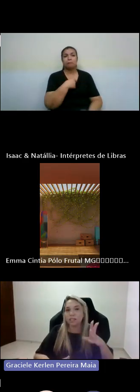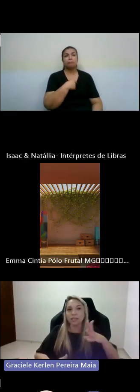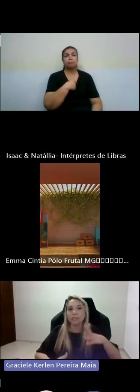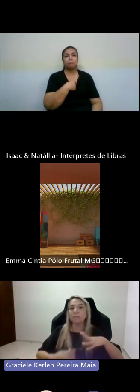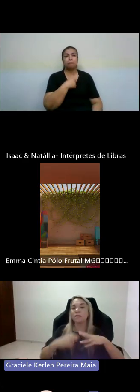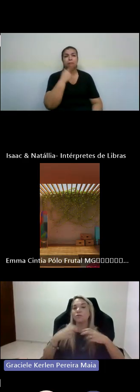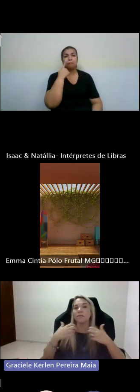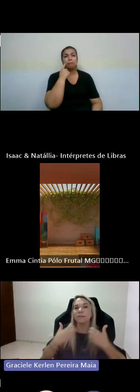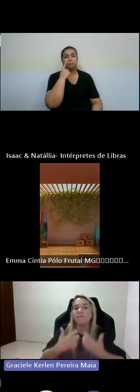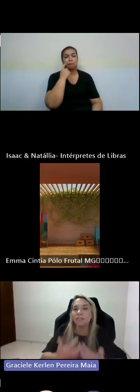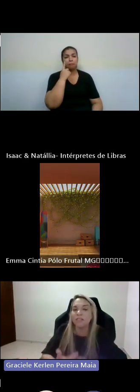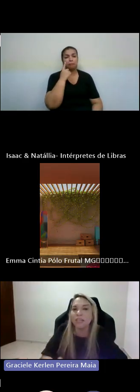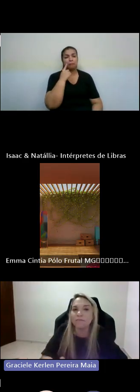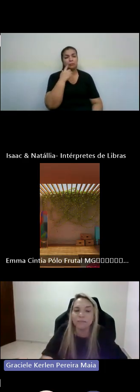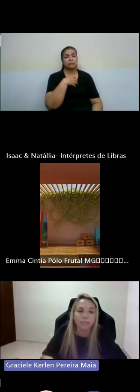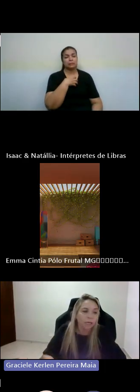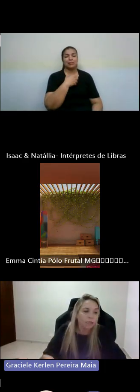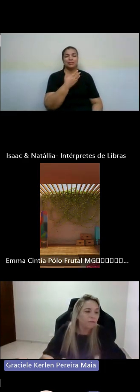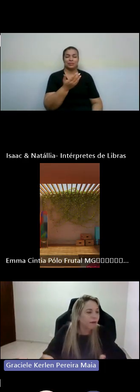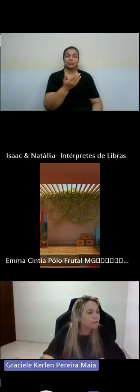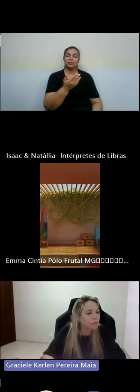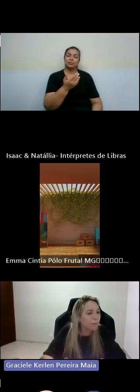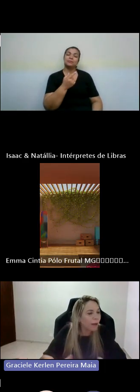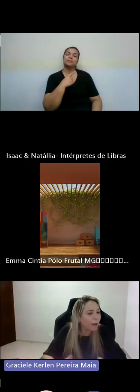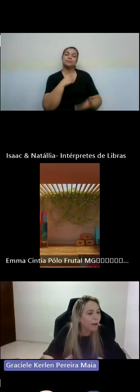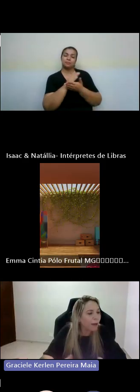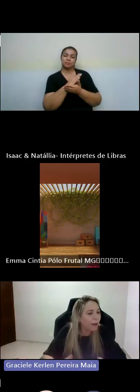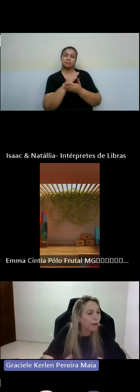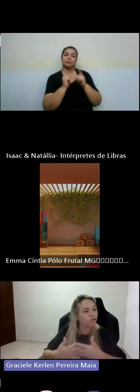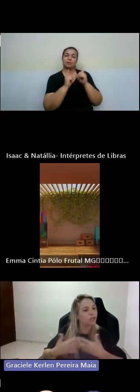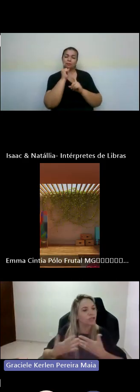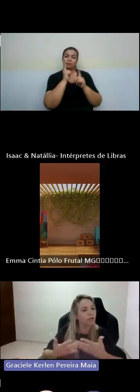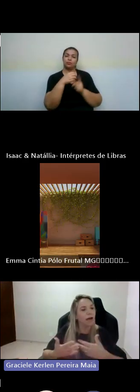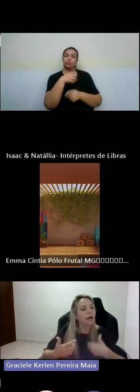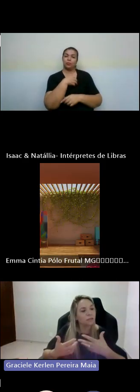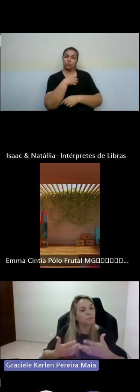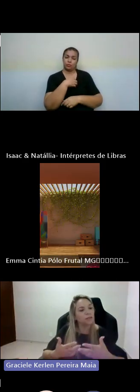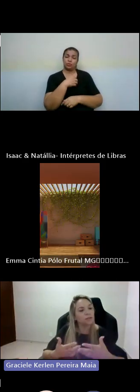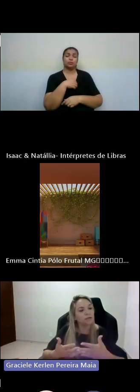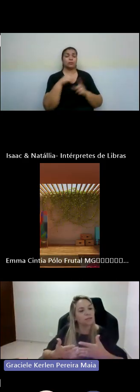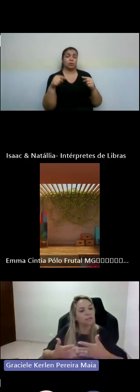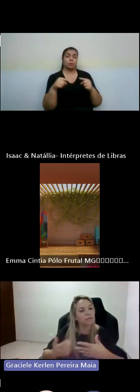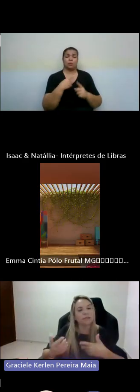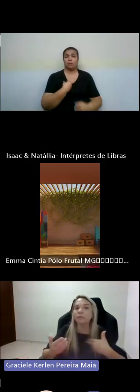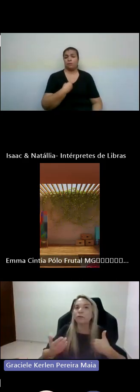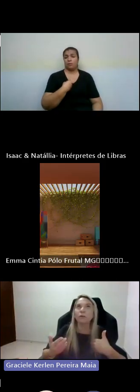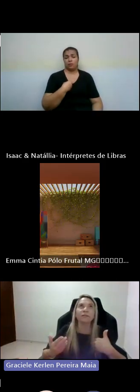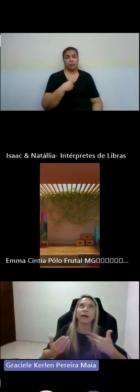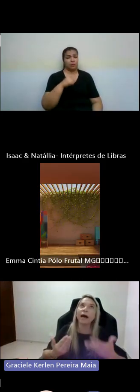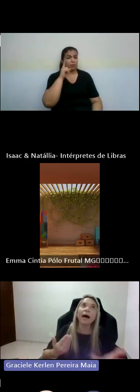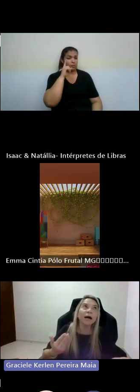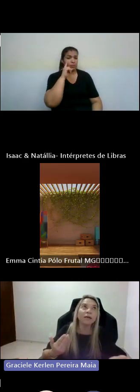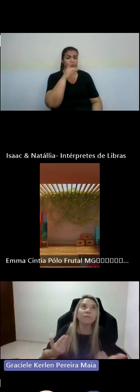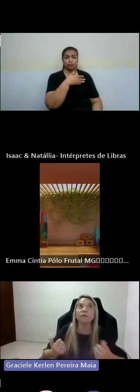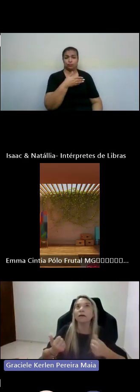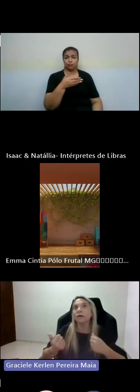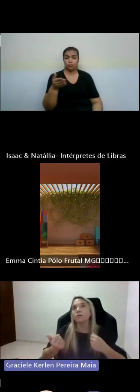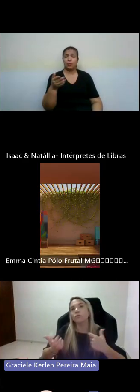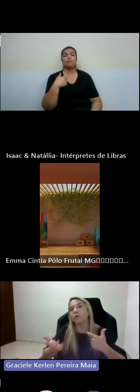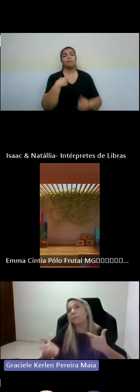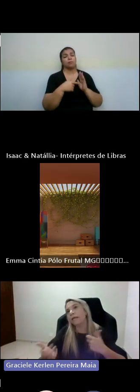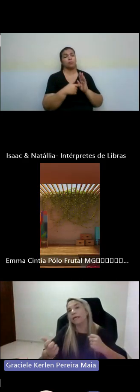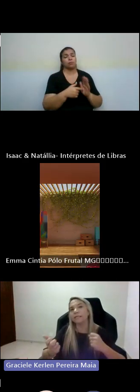Enfim, a gente tem expressões afetivas que fazem parte do nosso dia a dia. As expressões afetivas, elas vão mostrar